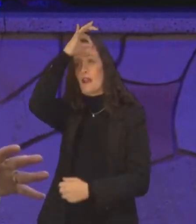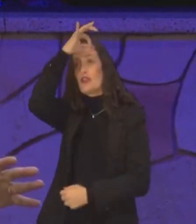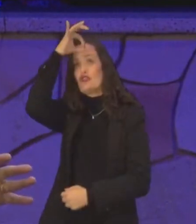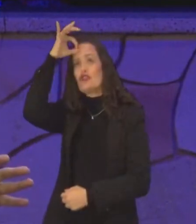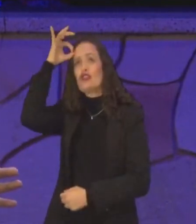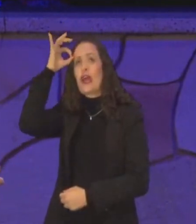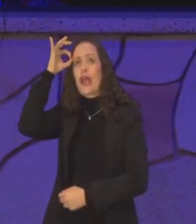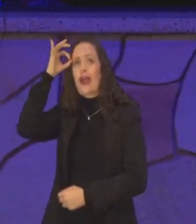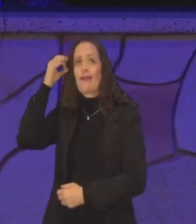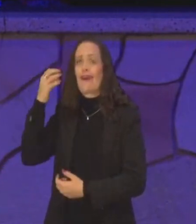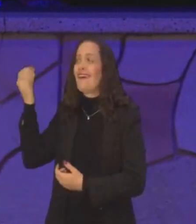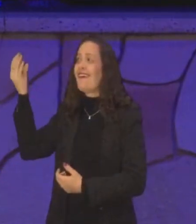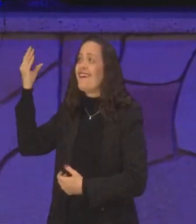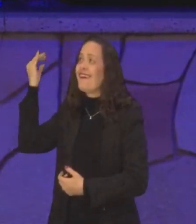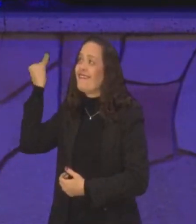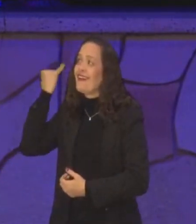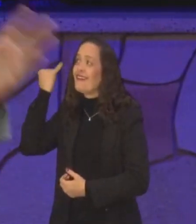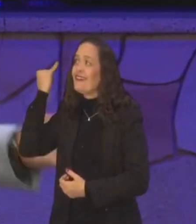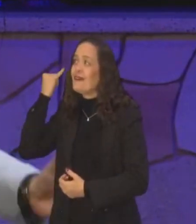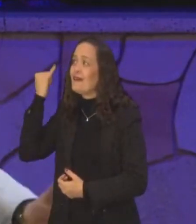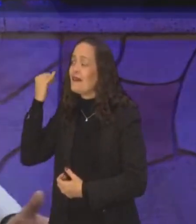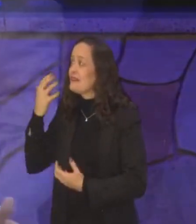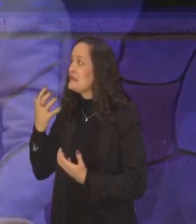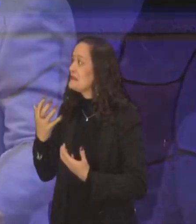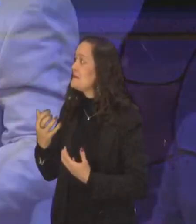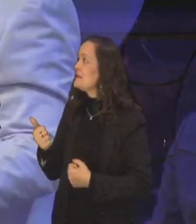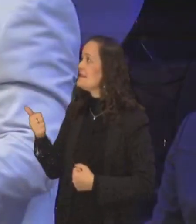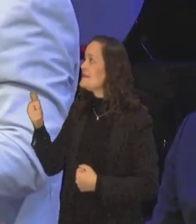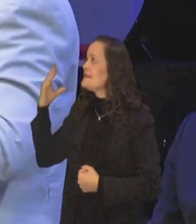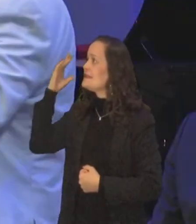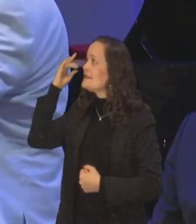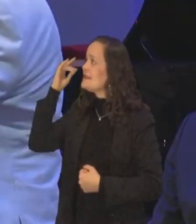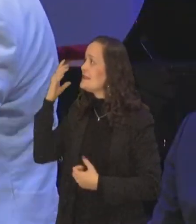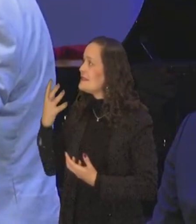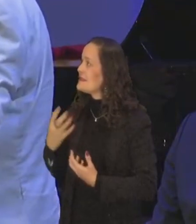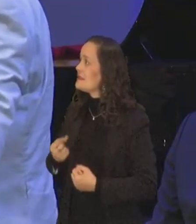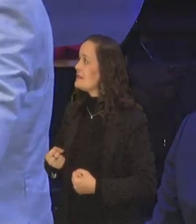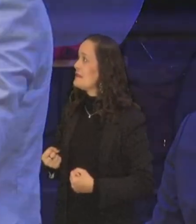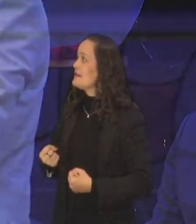ingenuidade oferece o seu ouvido para um lobo que está